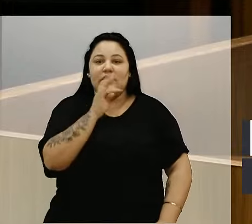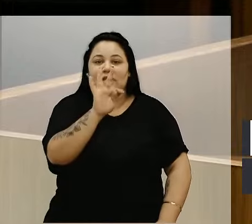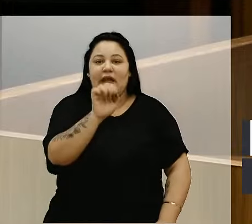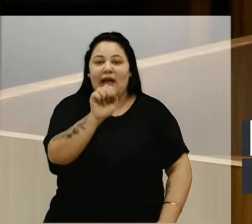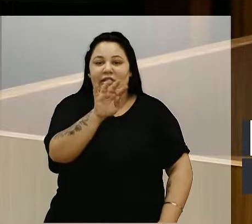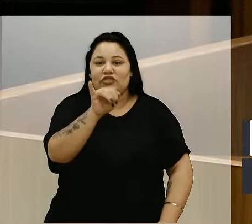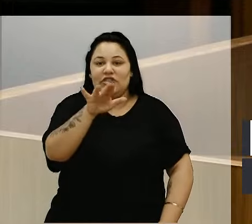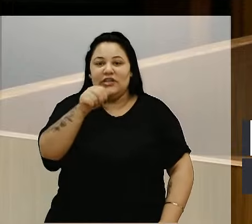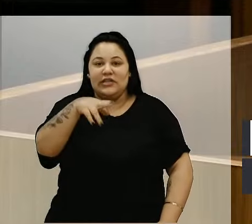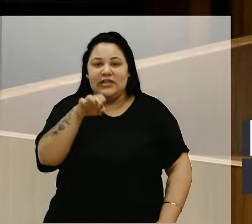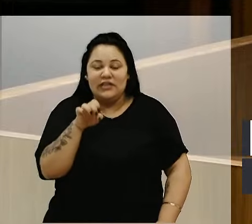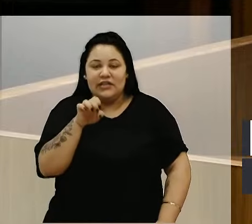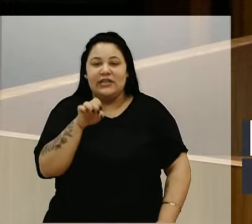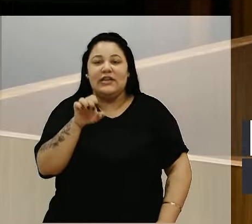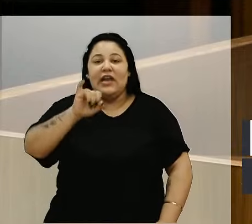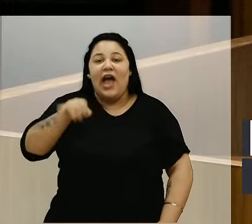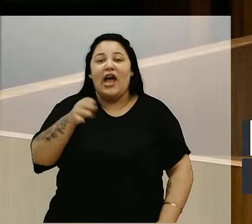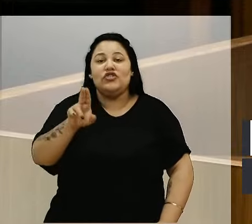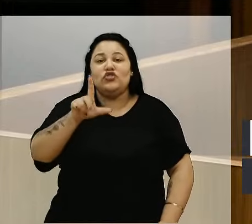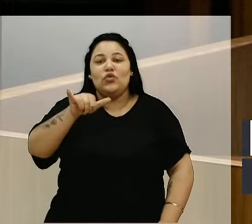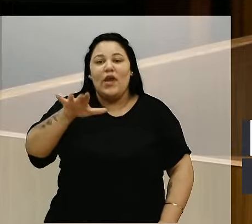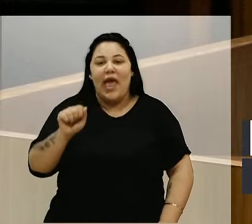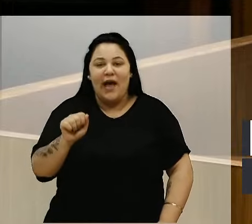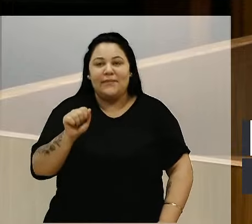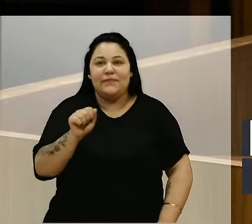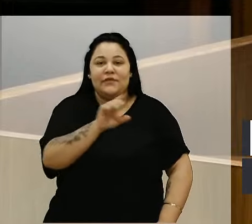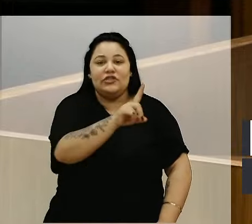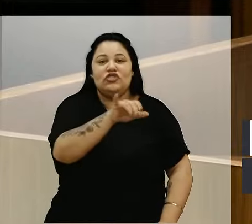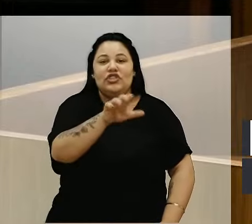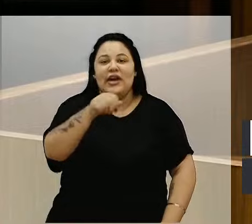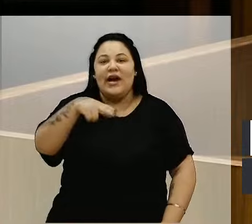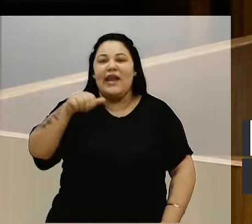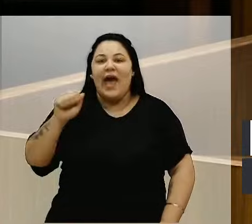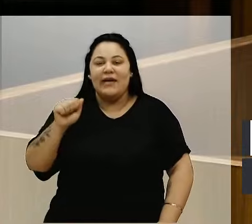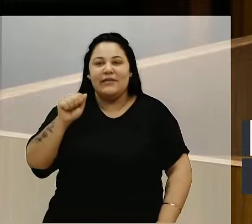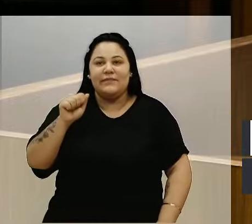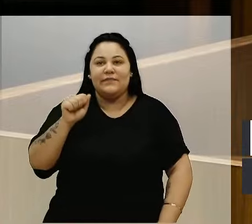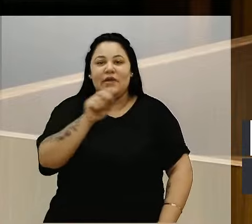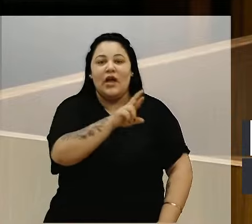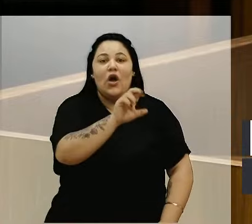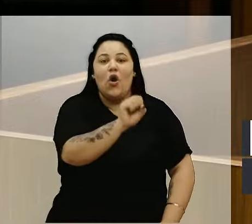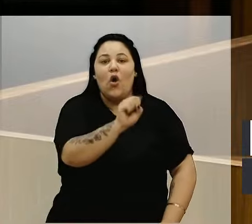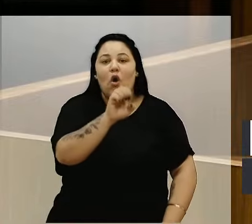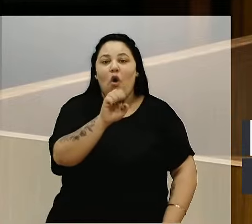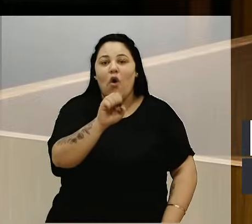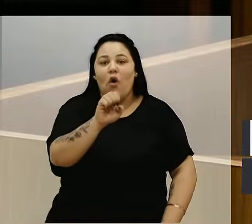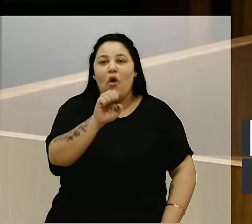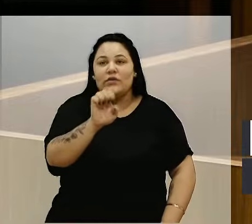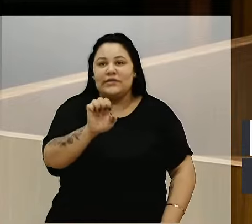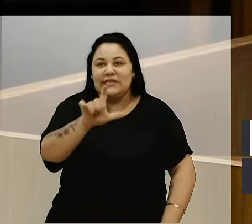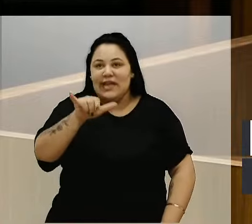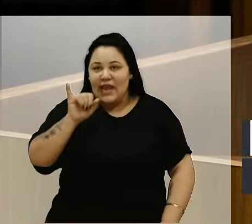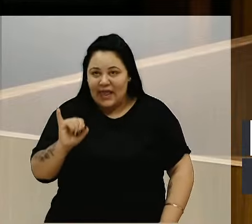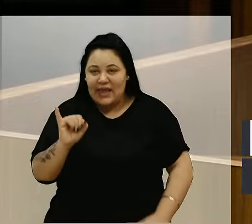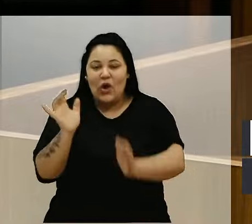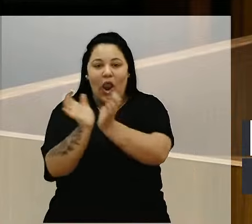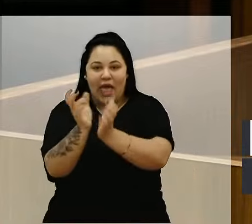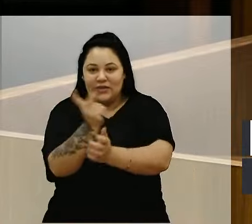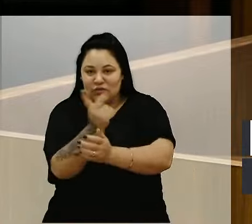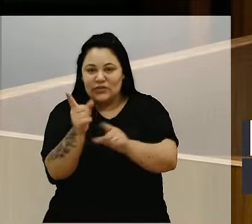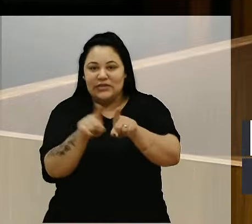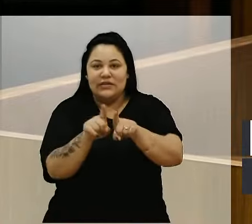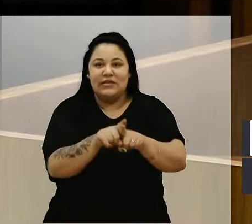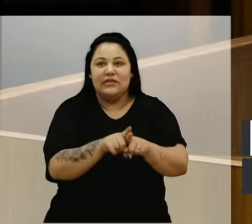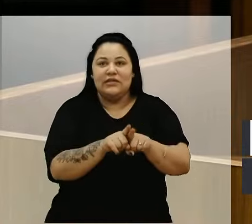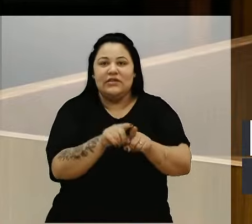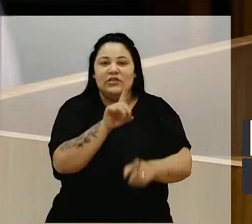a Júlia Soares, sobrinhas. Adriana Augustini e a Roseli são colegas. A